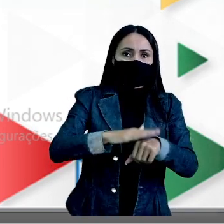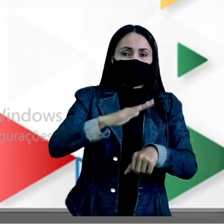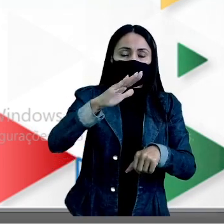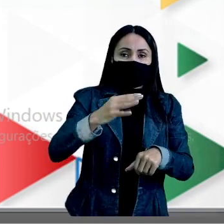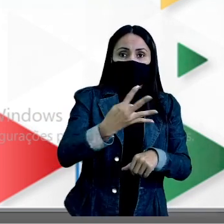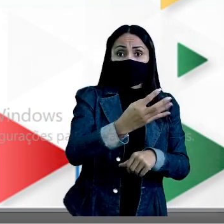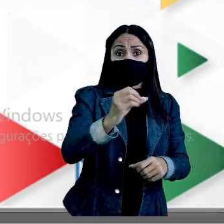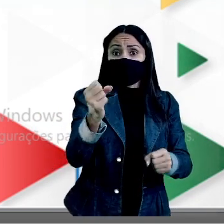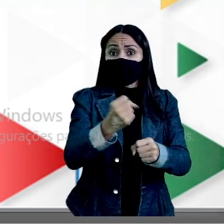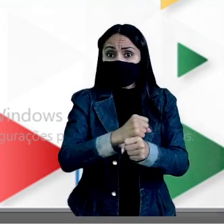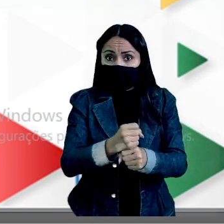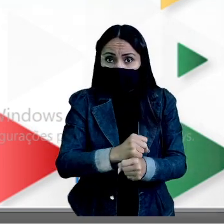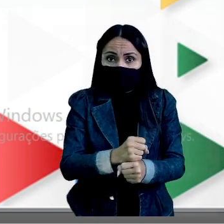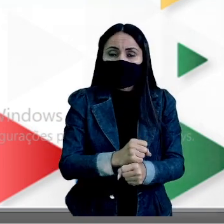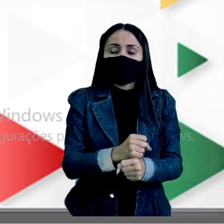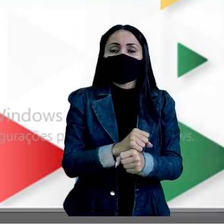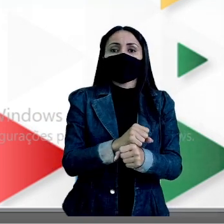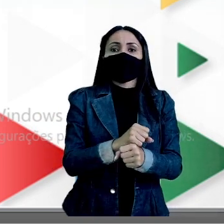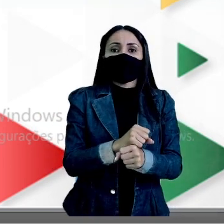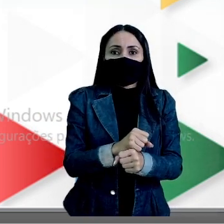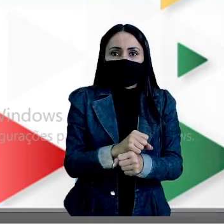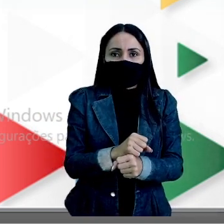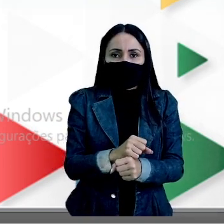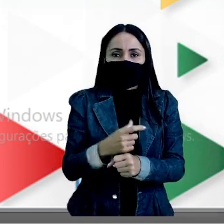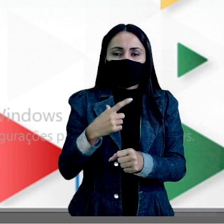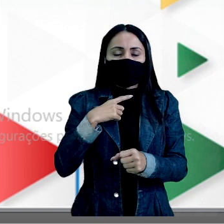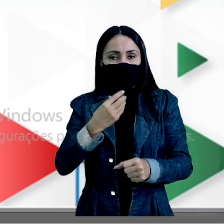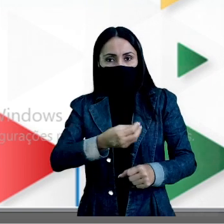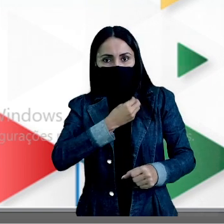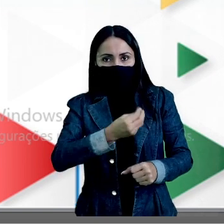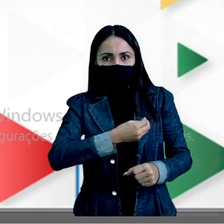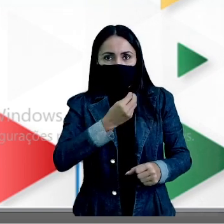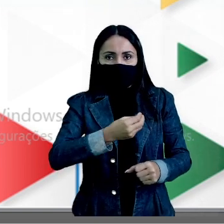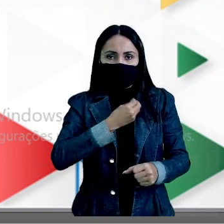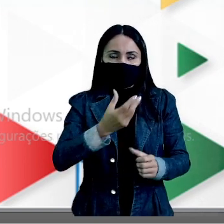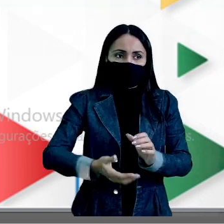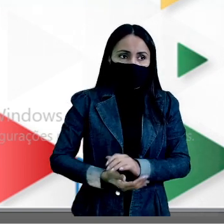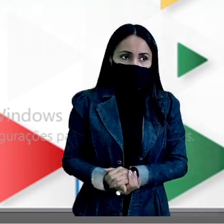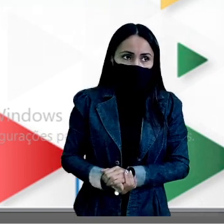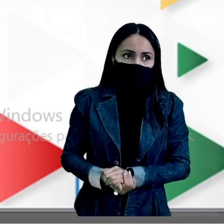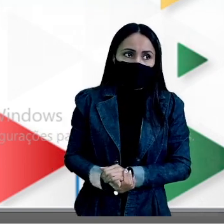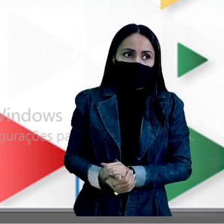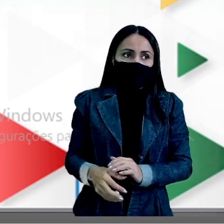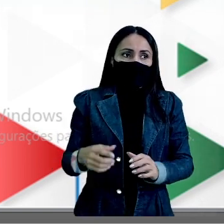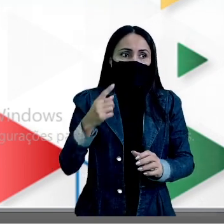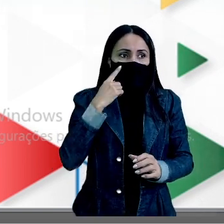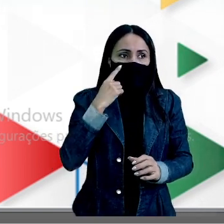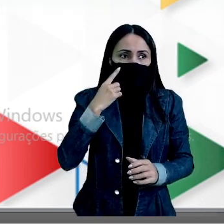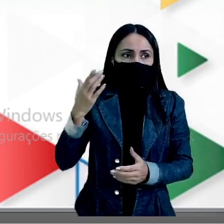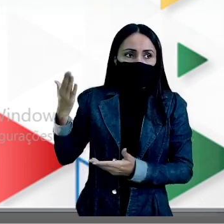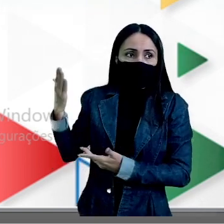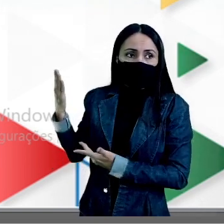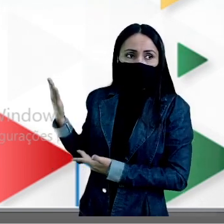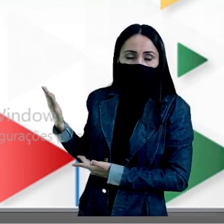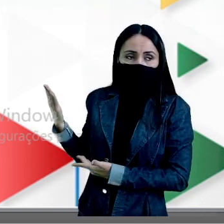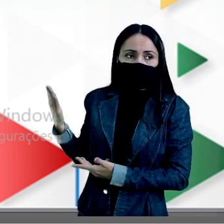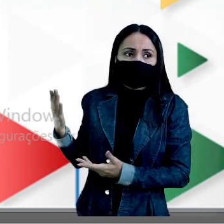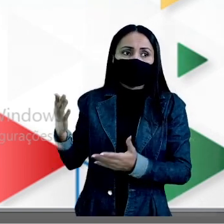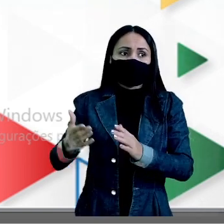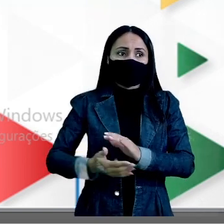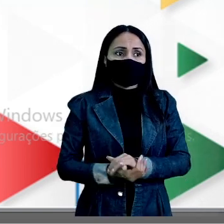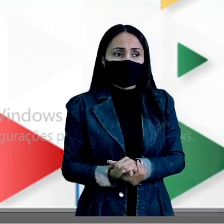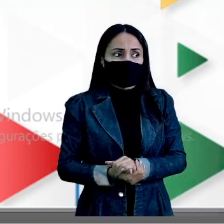gente, mais de 4 décadas, deu a vida e alma ao boneco. Bastos, Botão, Henrique